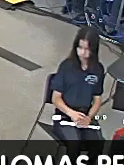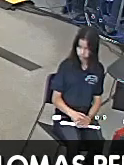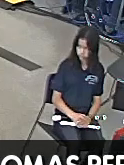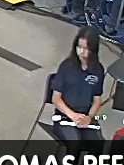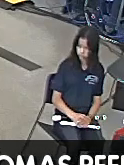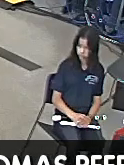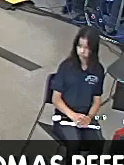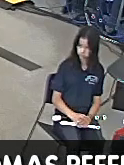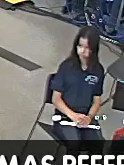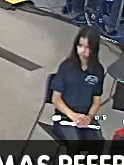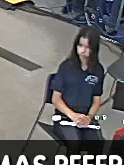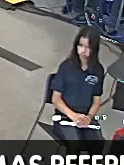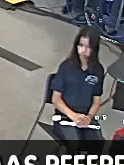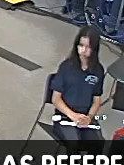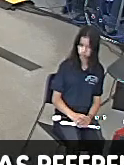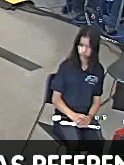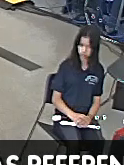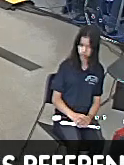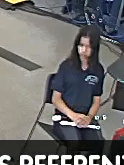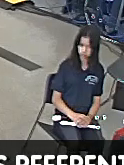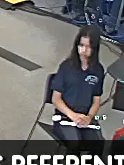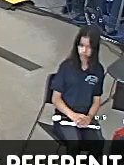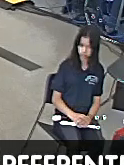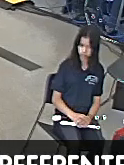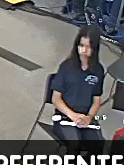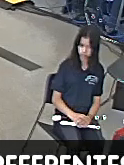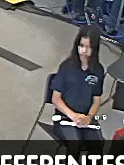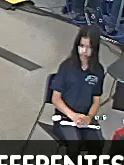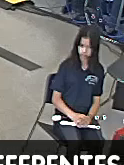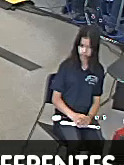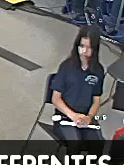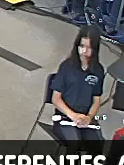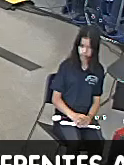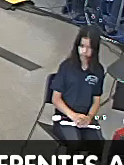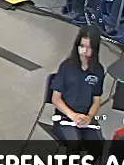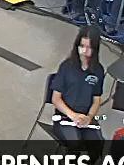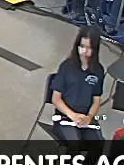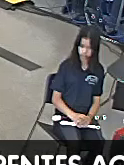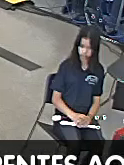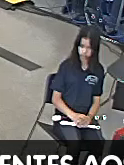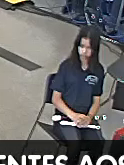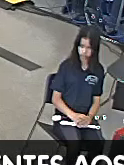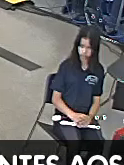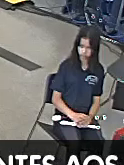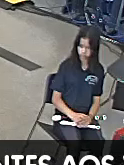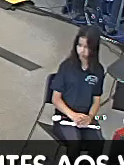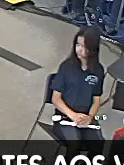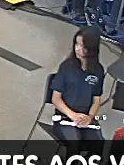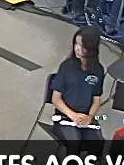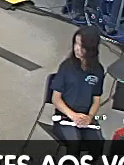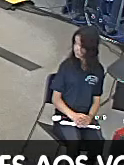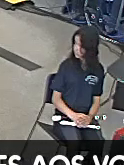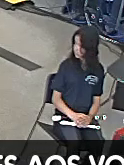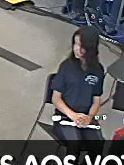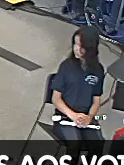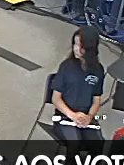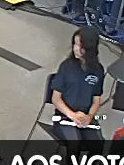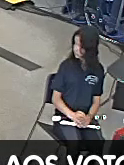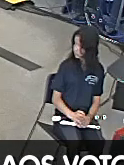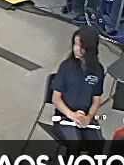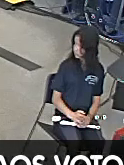atual. Troque uma arma por uma flauta. Troque a morte pela